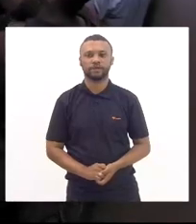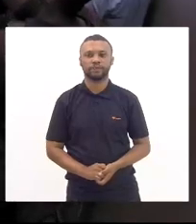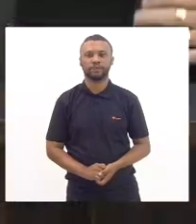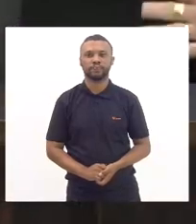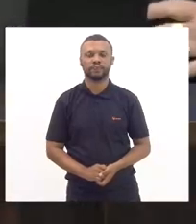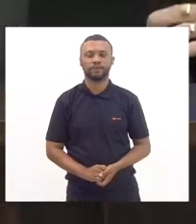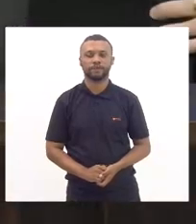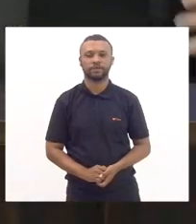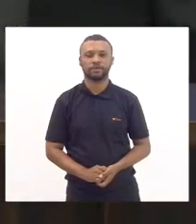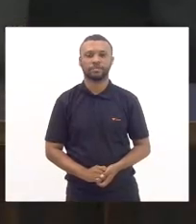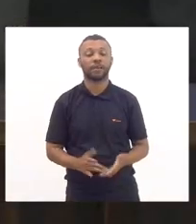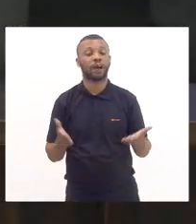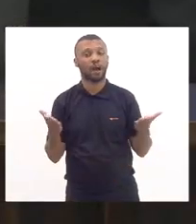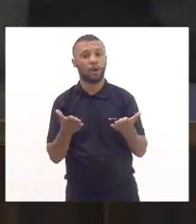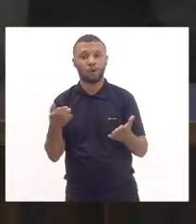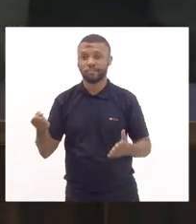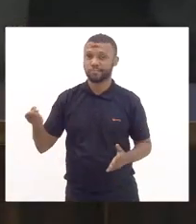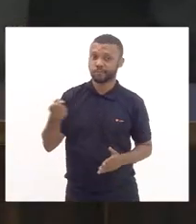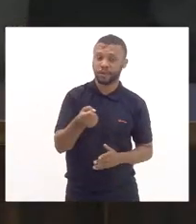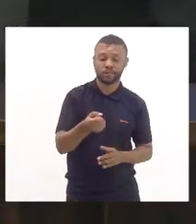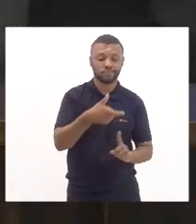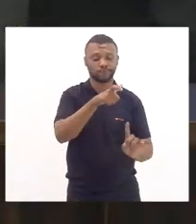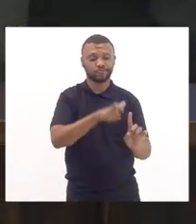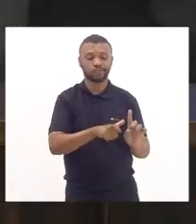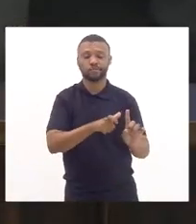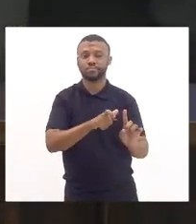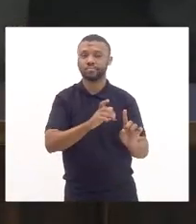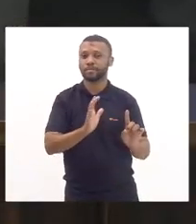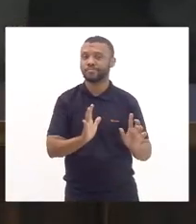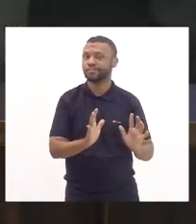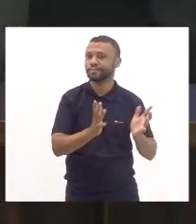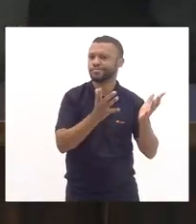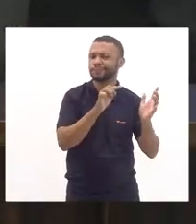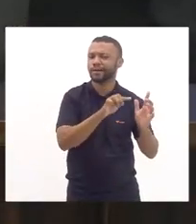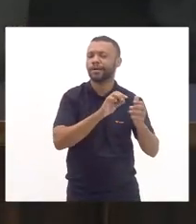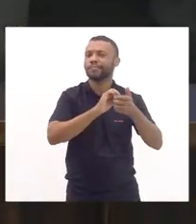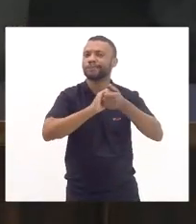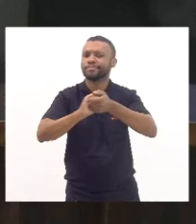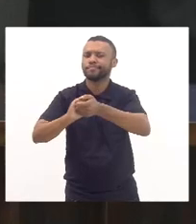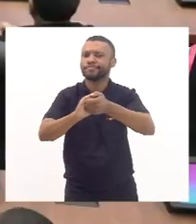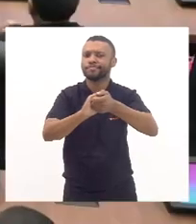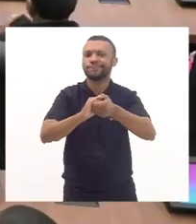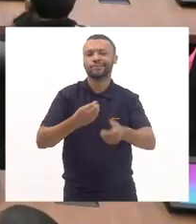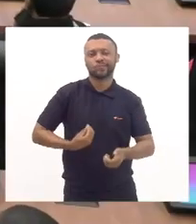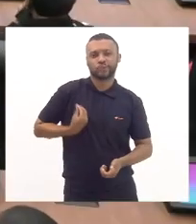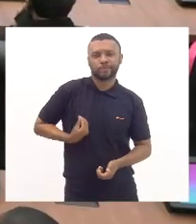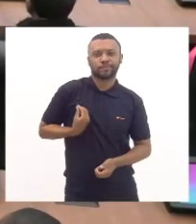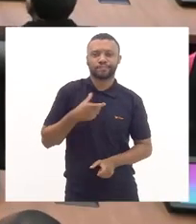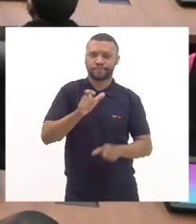Eu passo agora por cerimonial para fazer a saudação dos presentes.